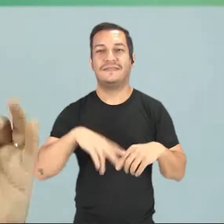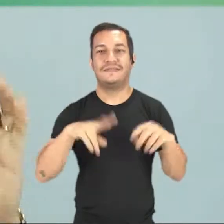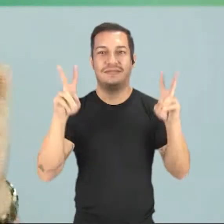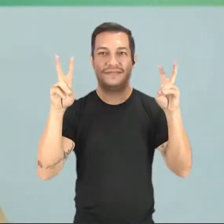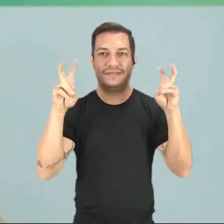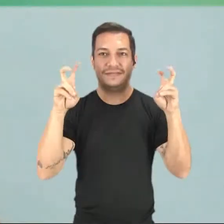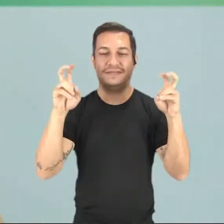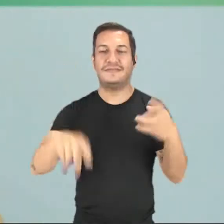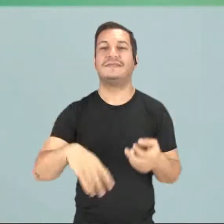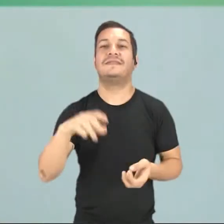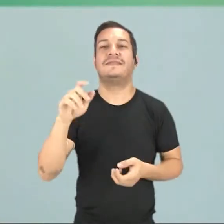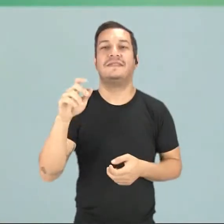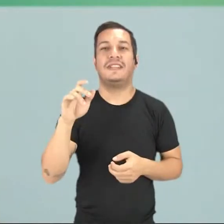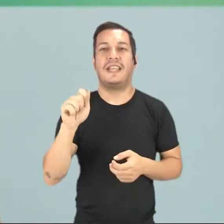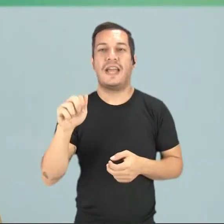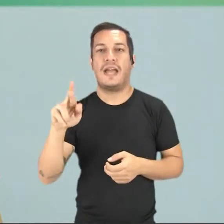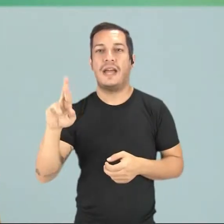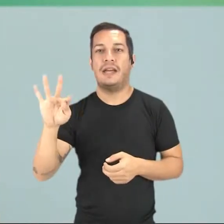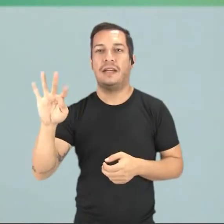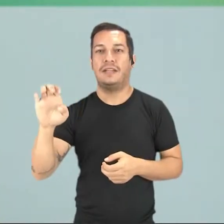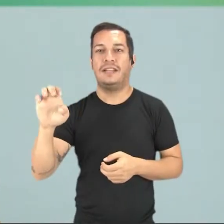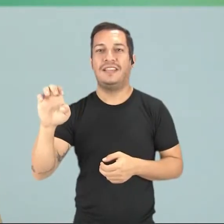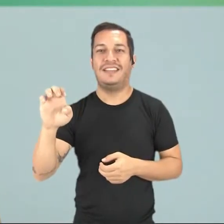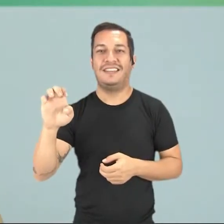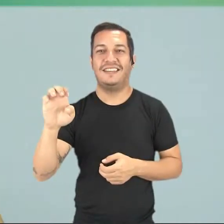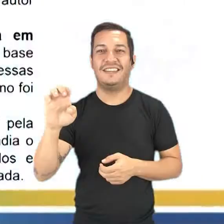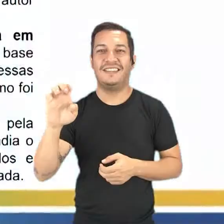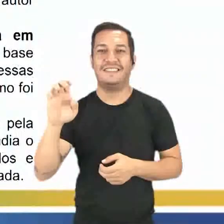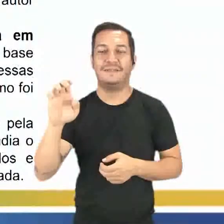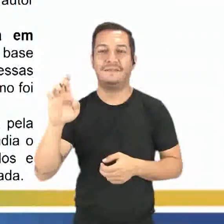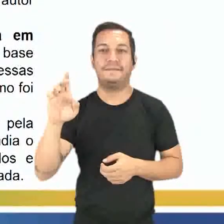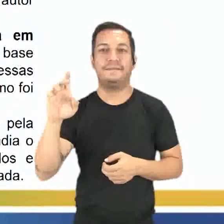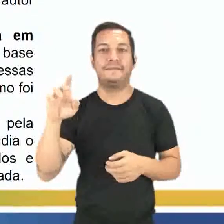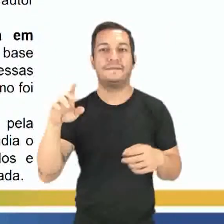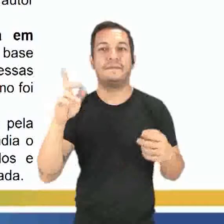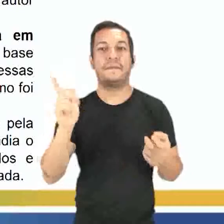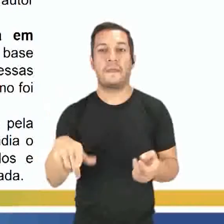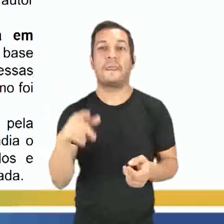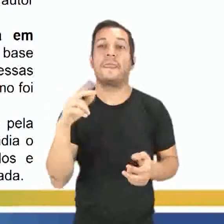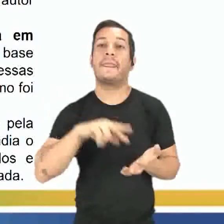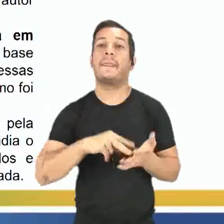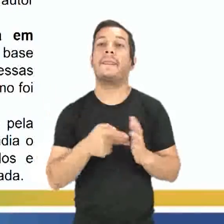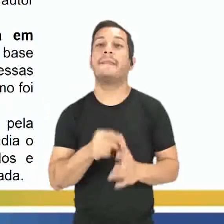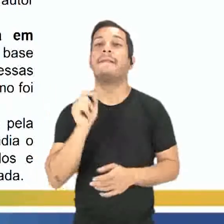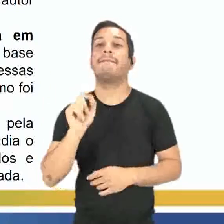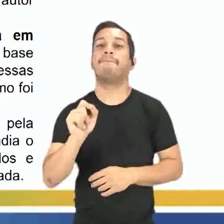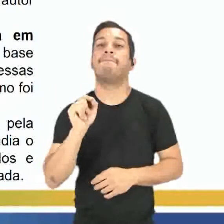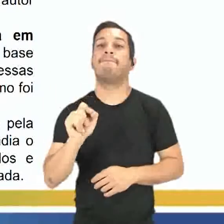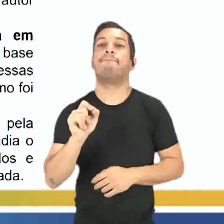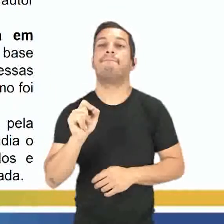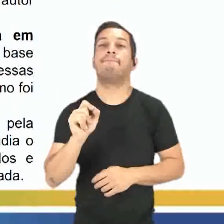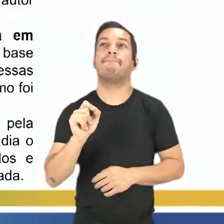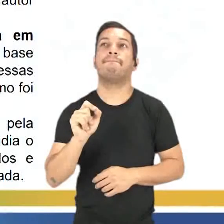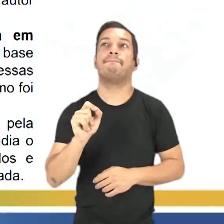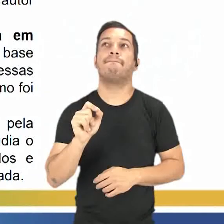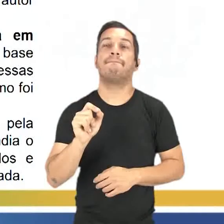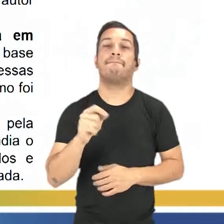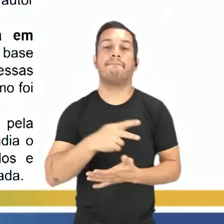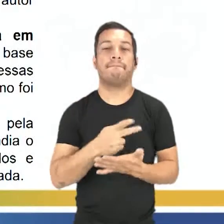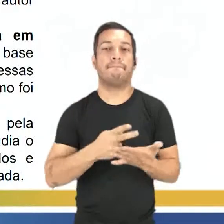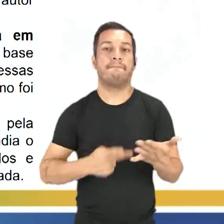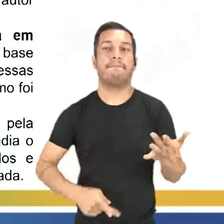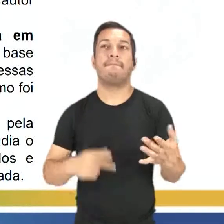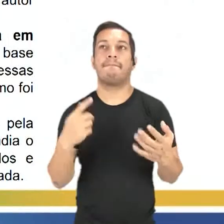de arte pela arte. O que significa isso? Que a poesia